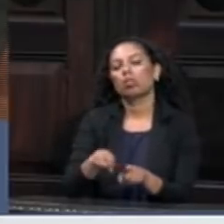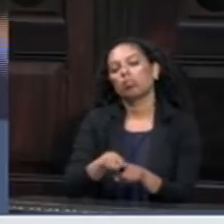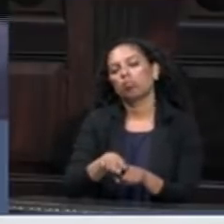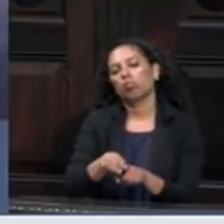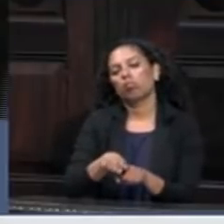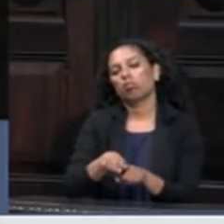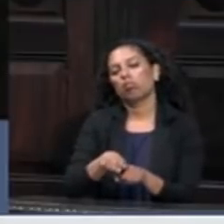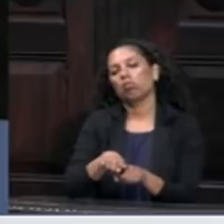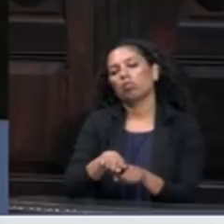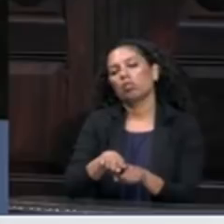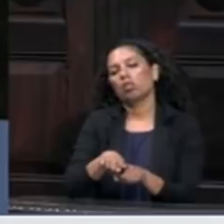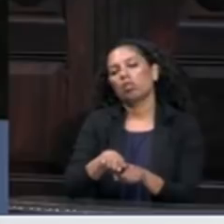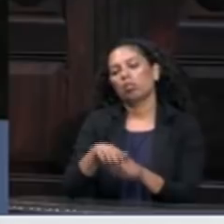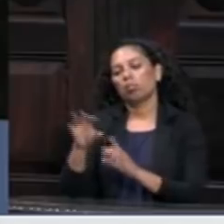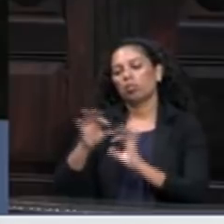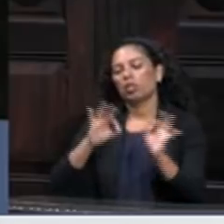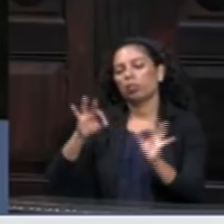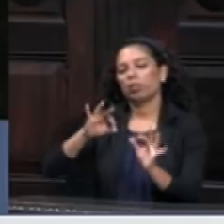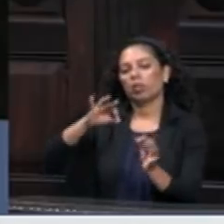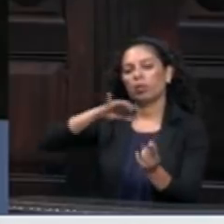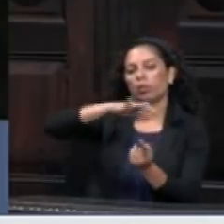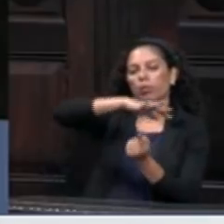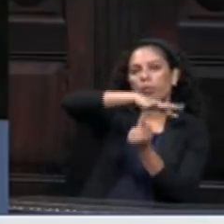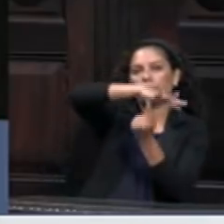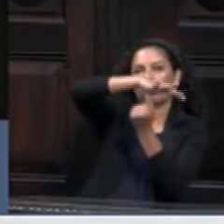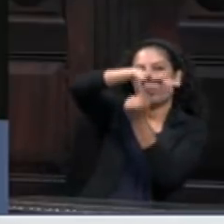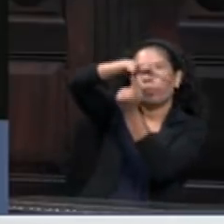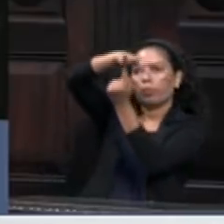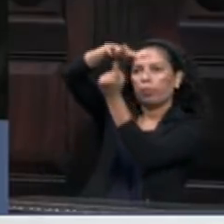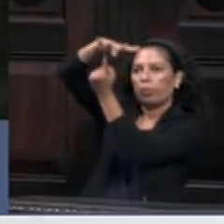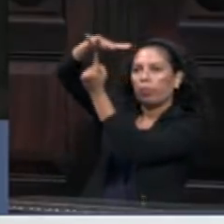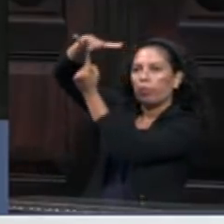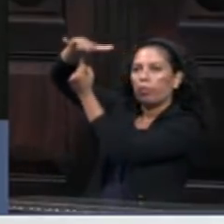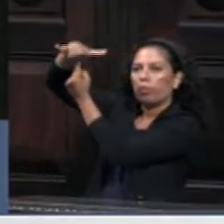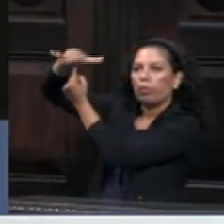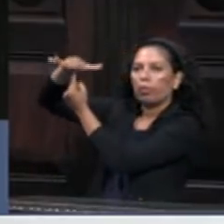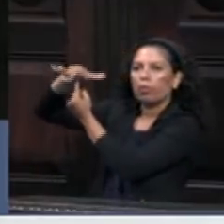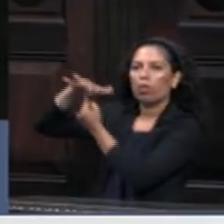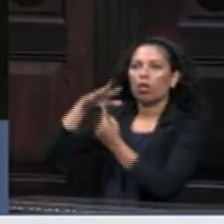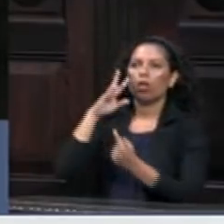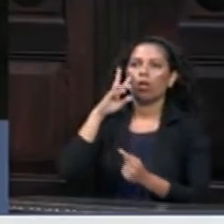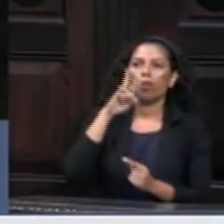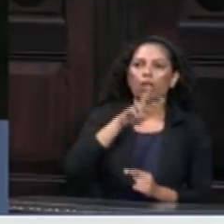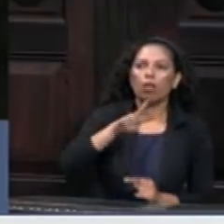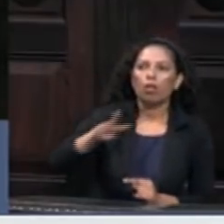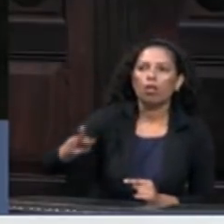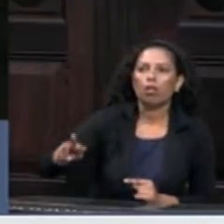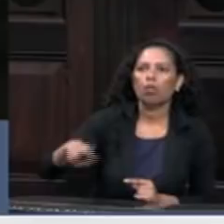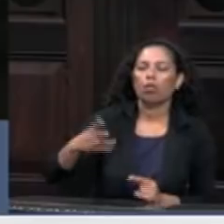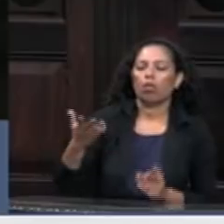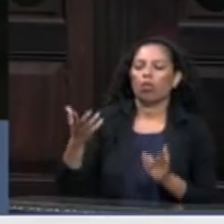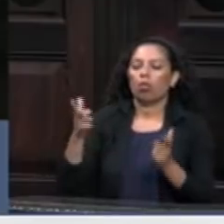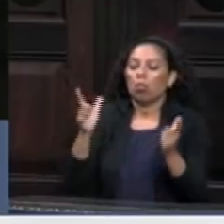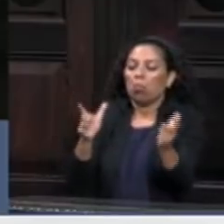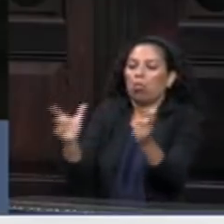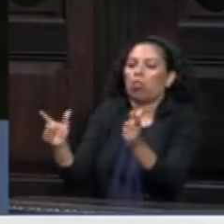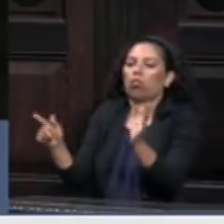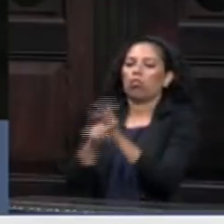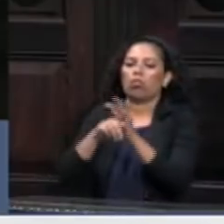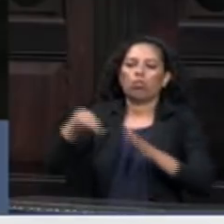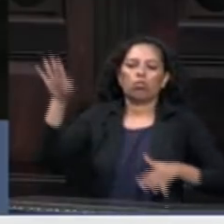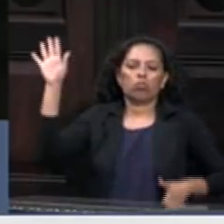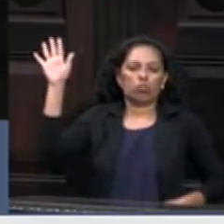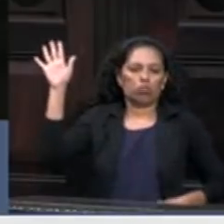de drones para combater a criminalidade dando tiros de drone. Então, na